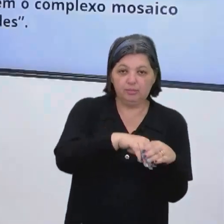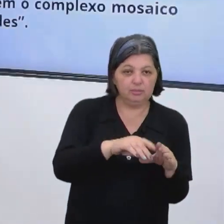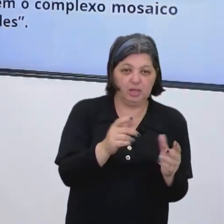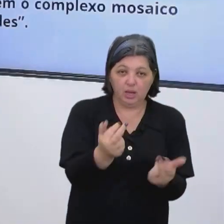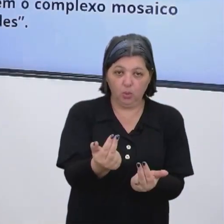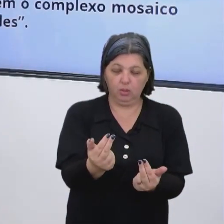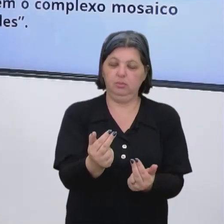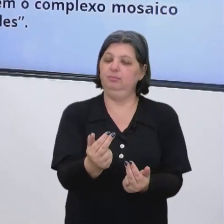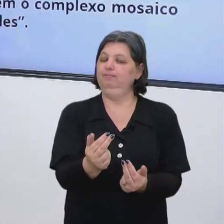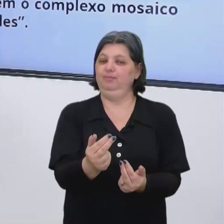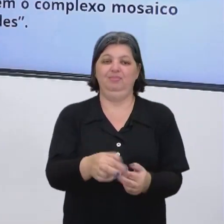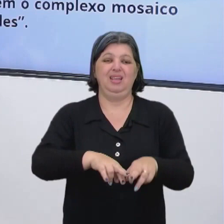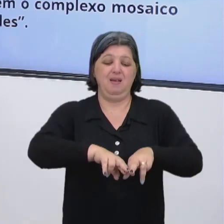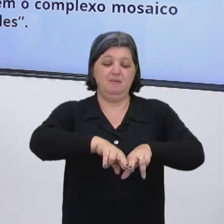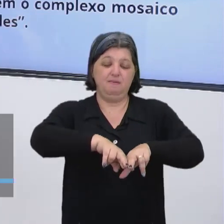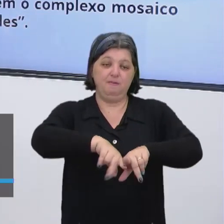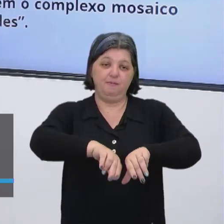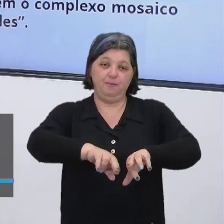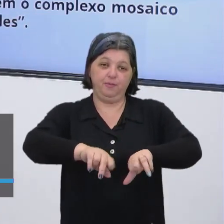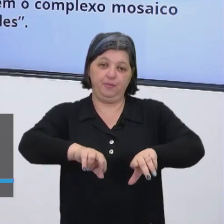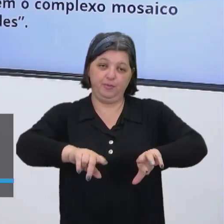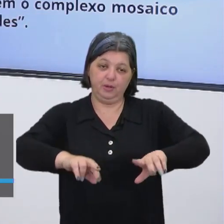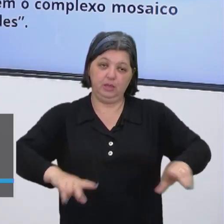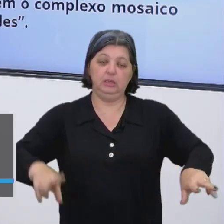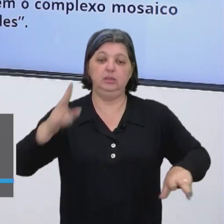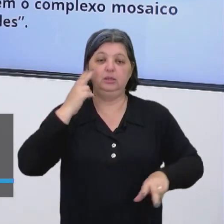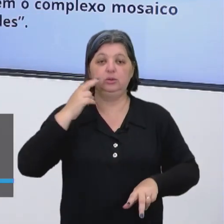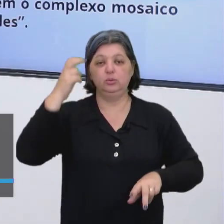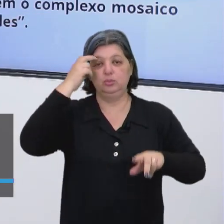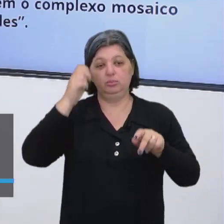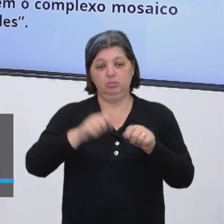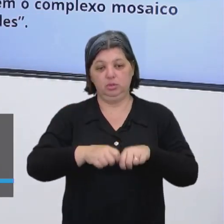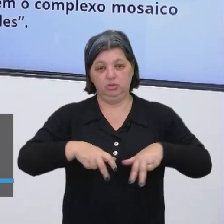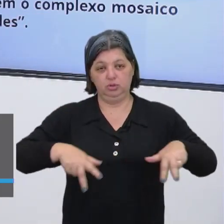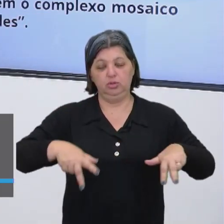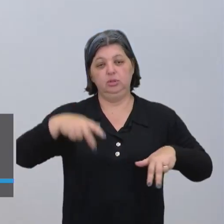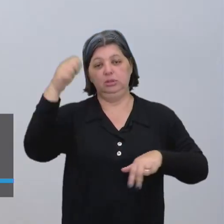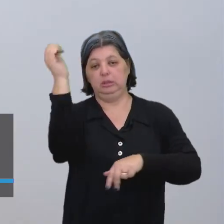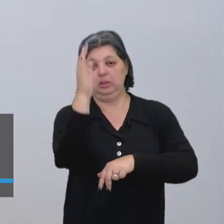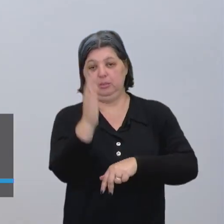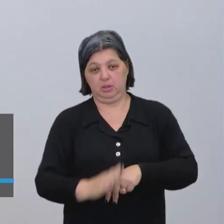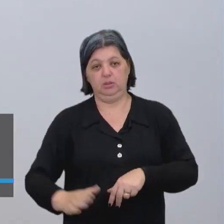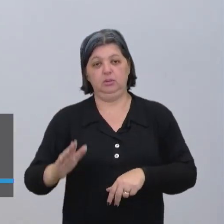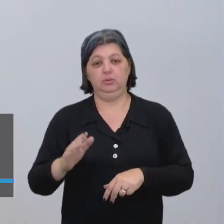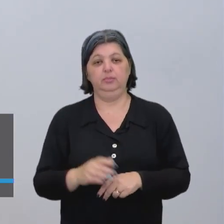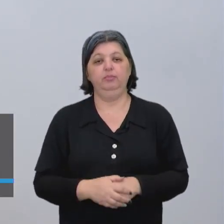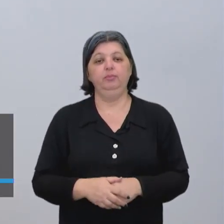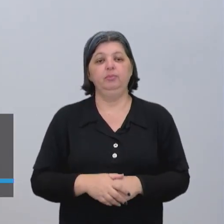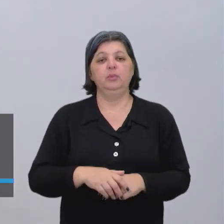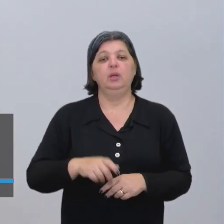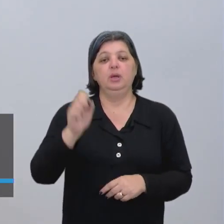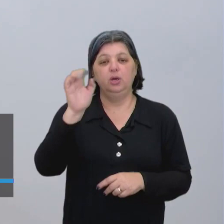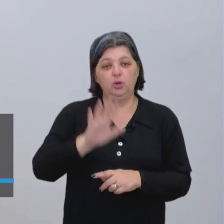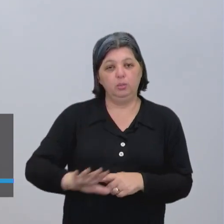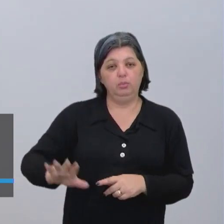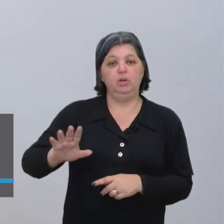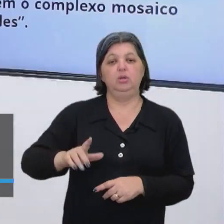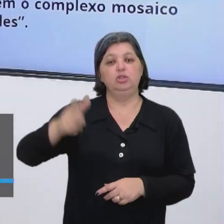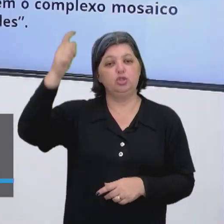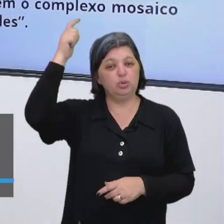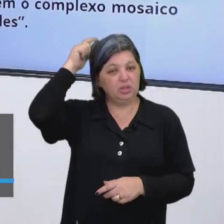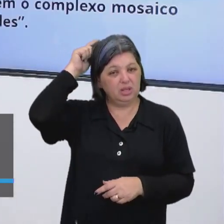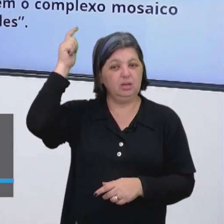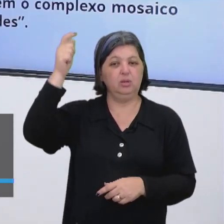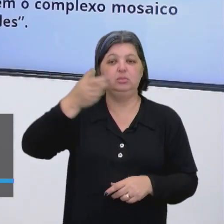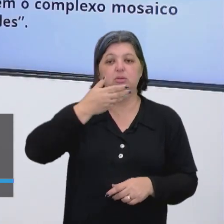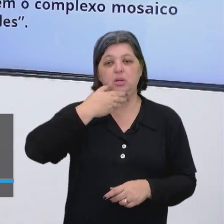igual. Não, são diversas culturas e etnias indígenas no Brasil, europeus, judeus, árabes, né, tantas